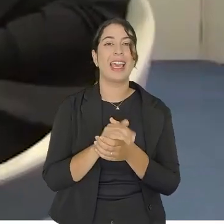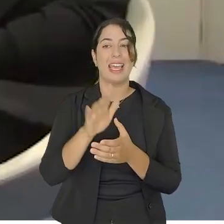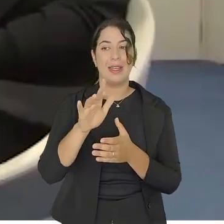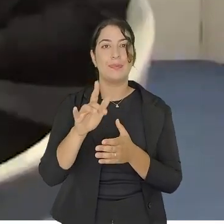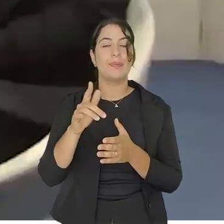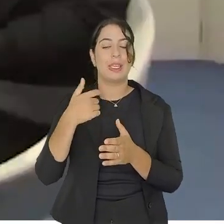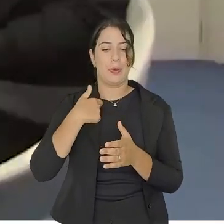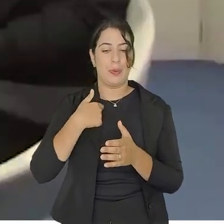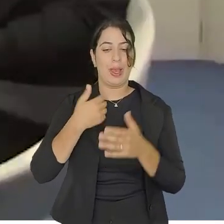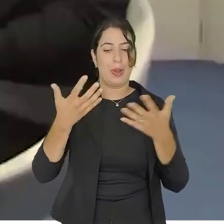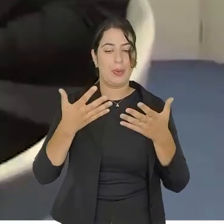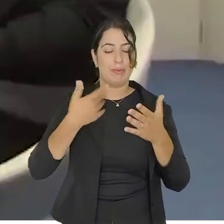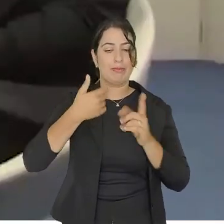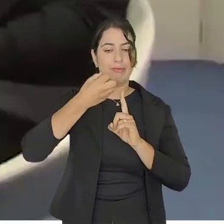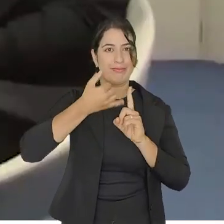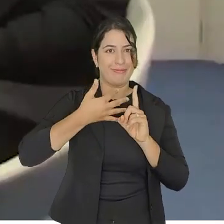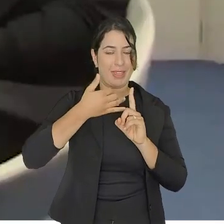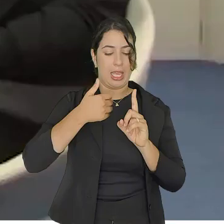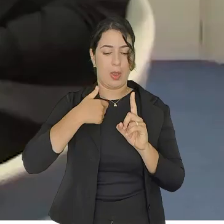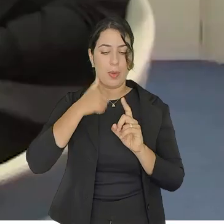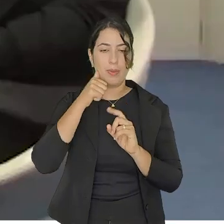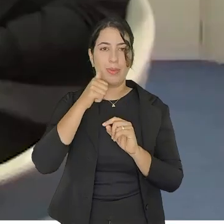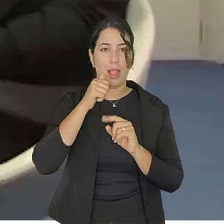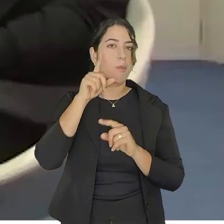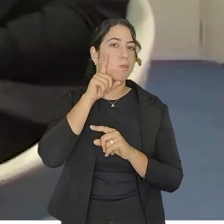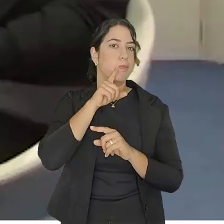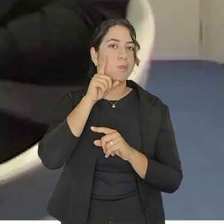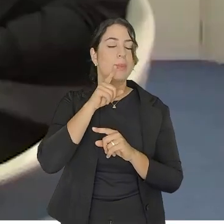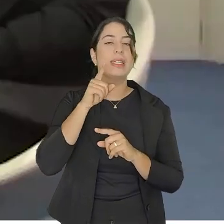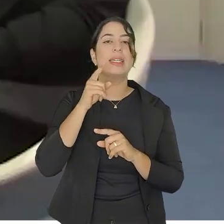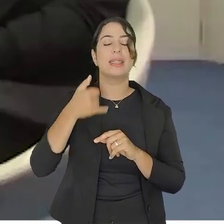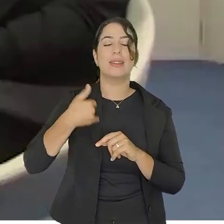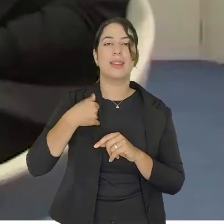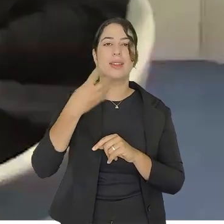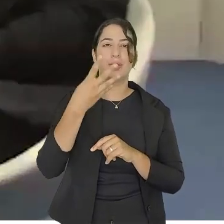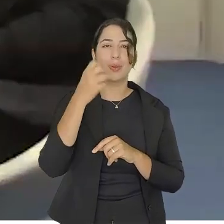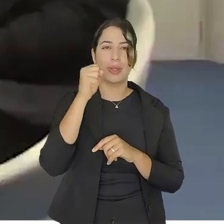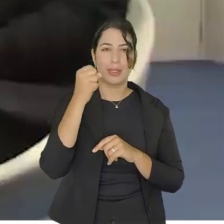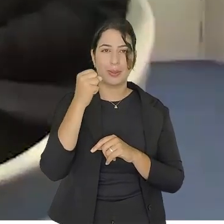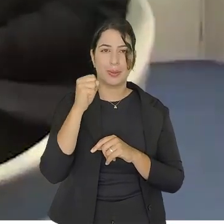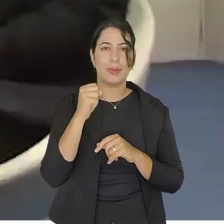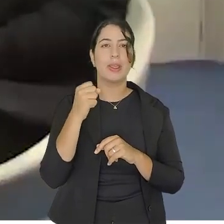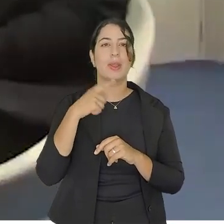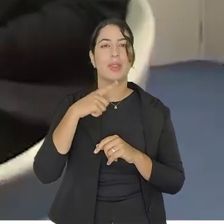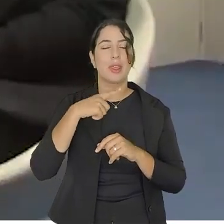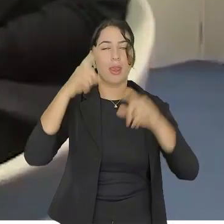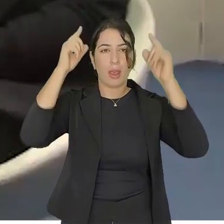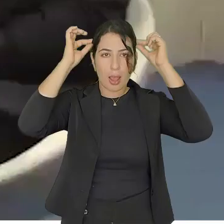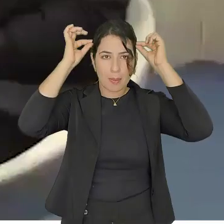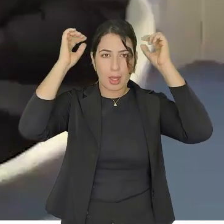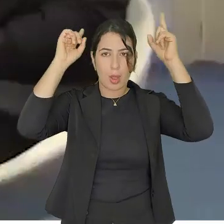minha audiodescrição. Então, eu sou uma mulher parda de 48 anos, tenho um cabelo